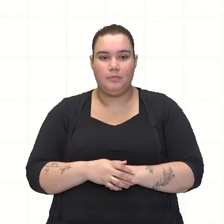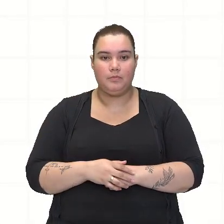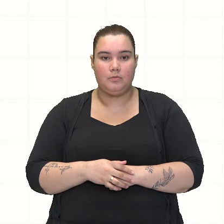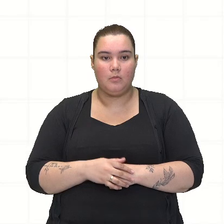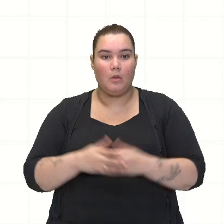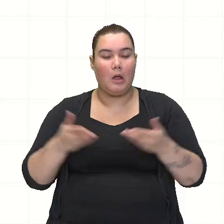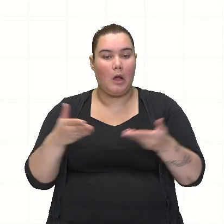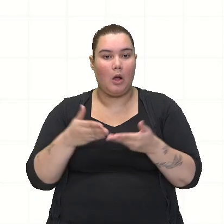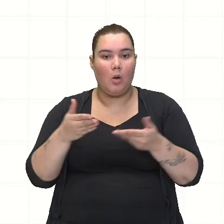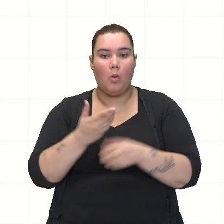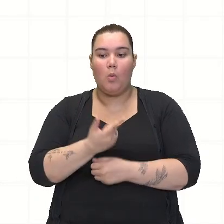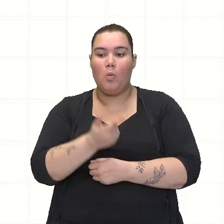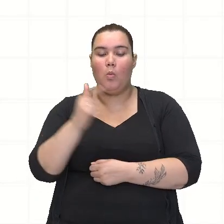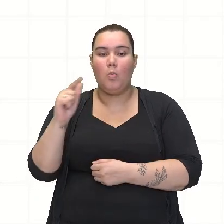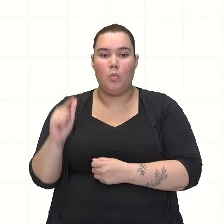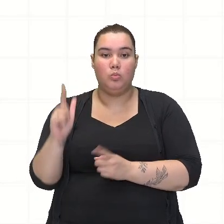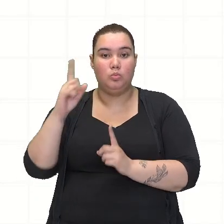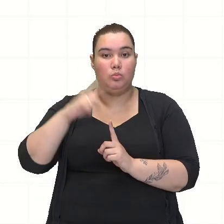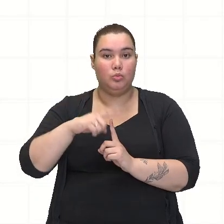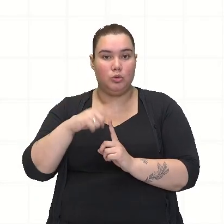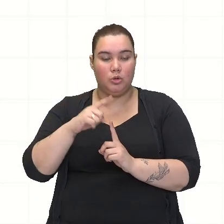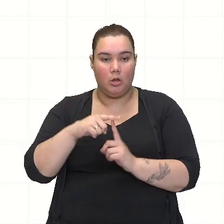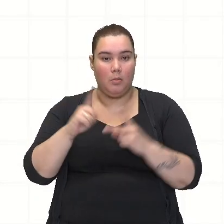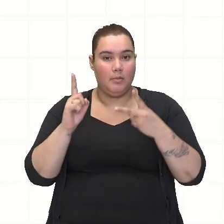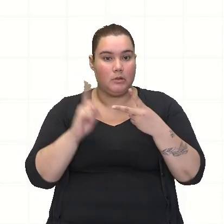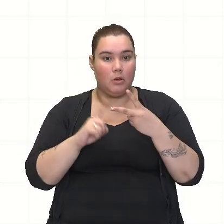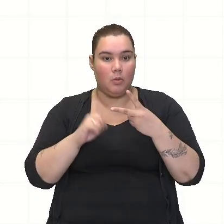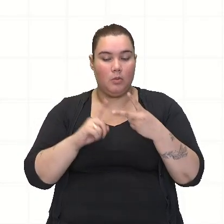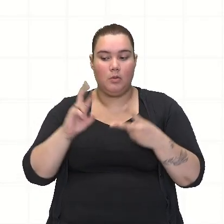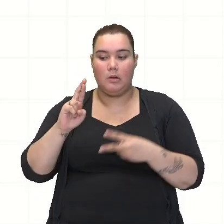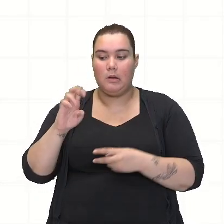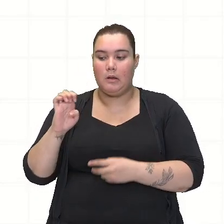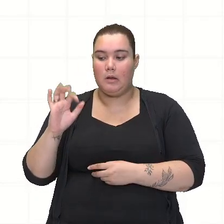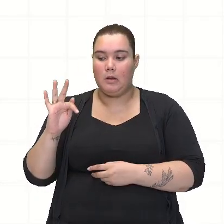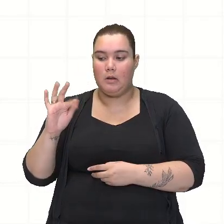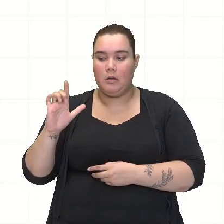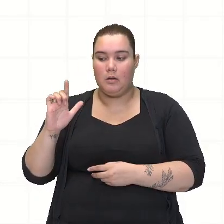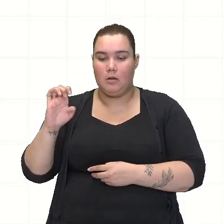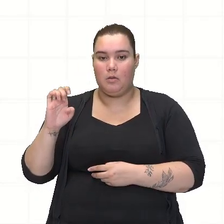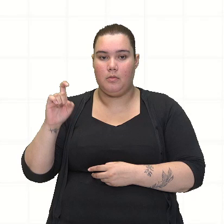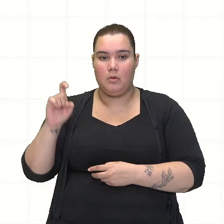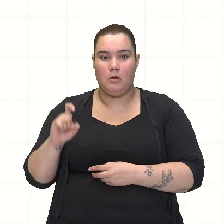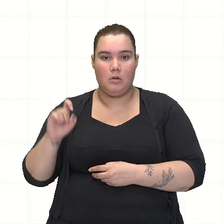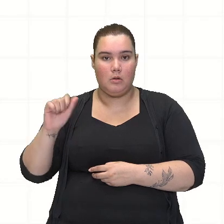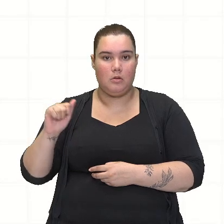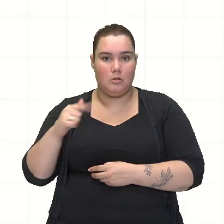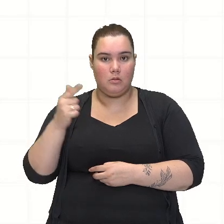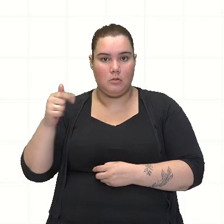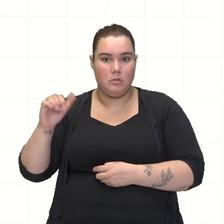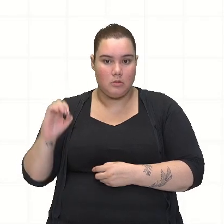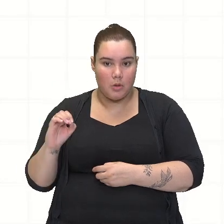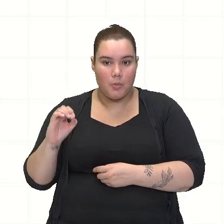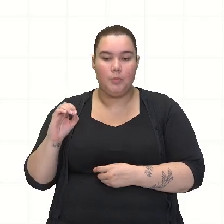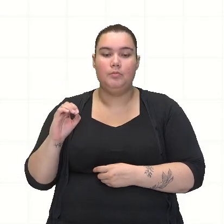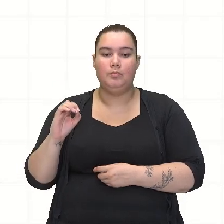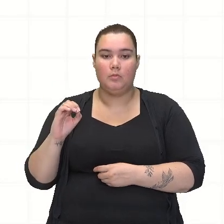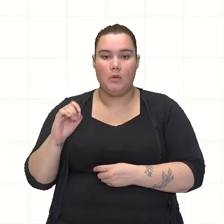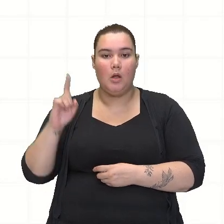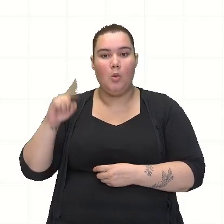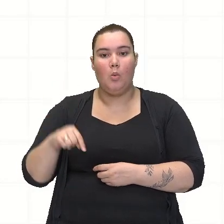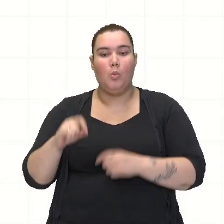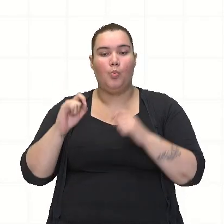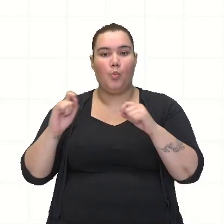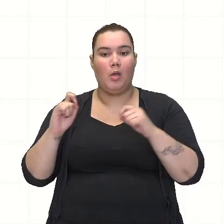vamos para uma outra simetria, é a simetria da reflexão. Olha. Então, a reflexão consiste